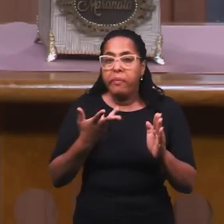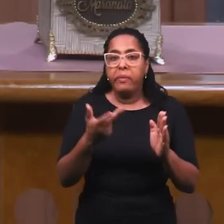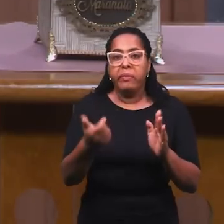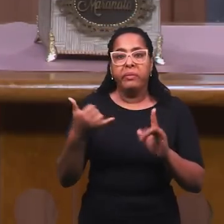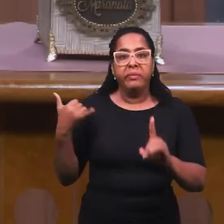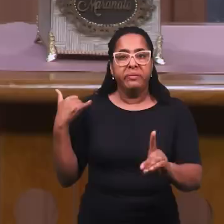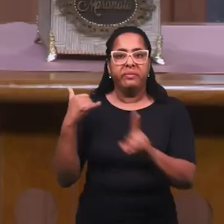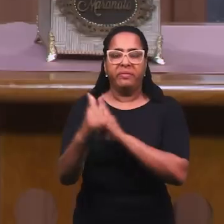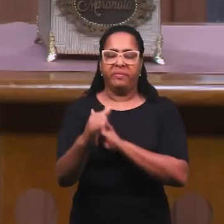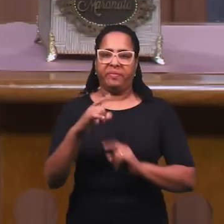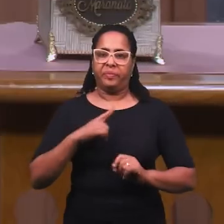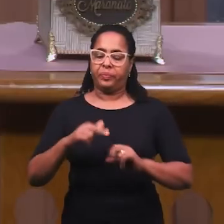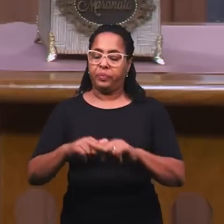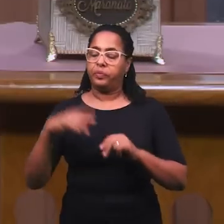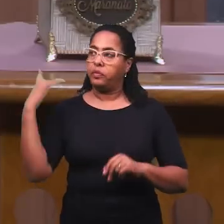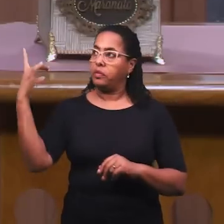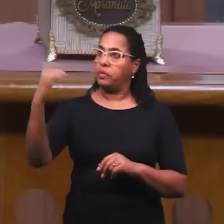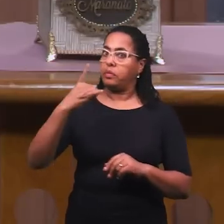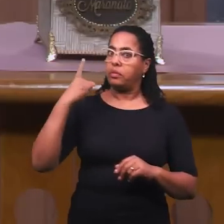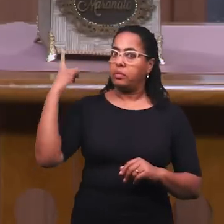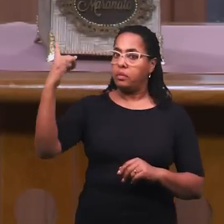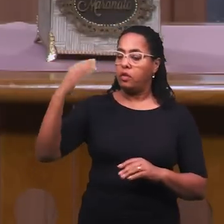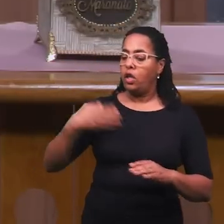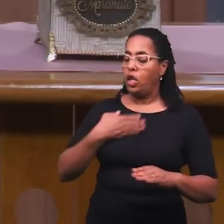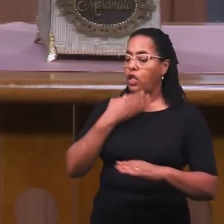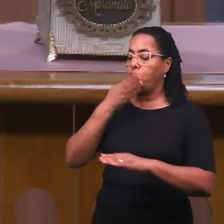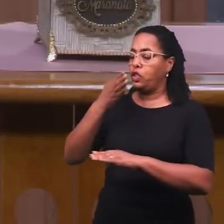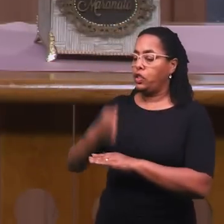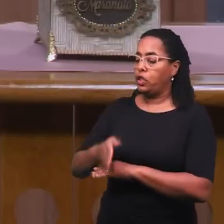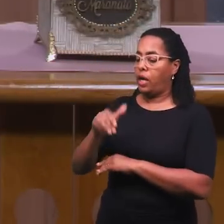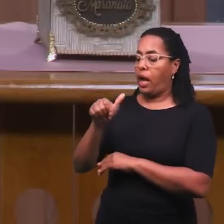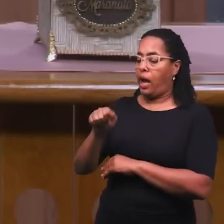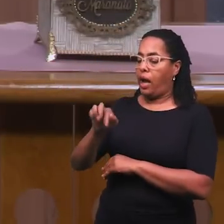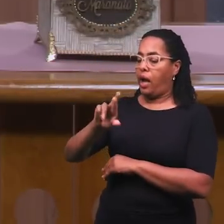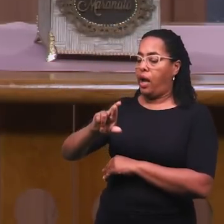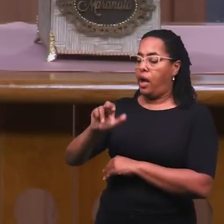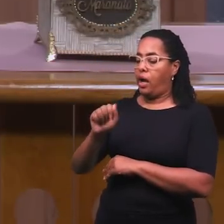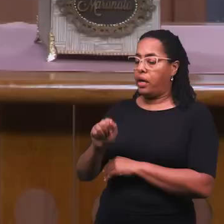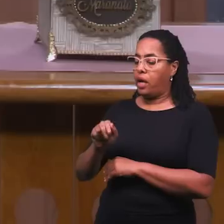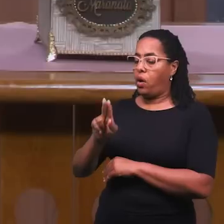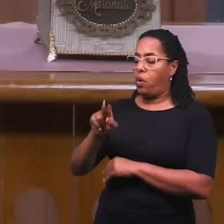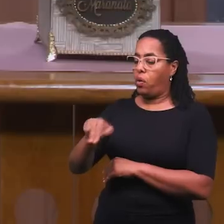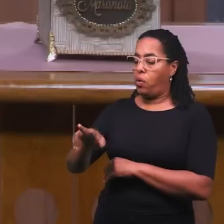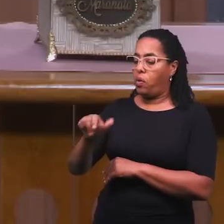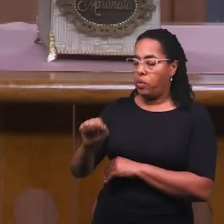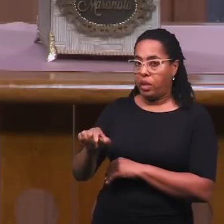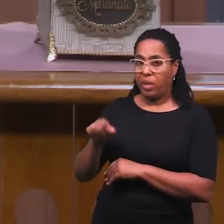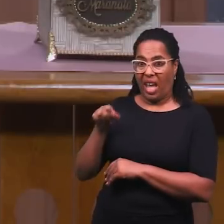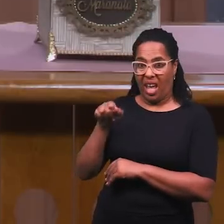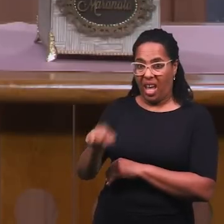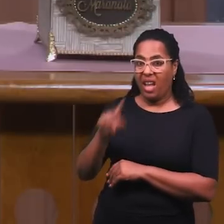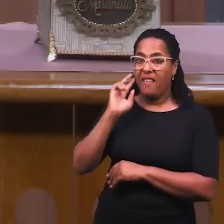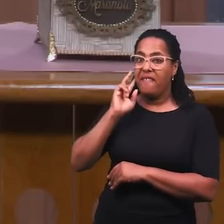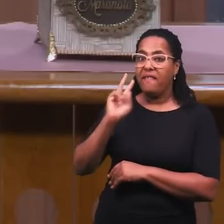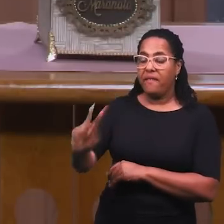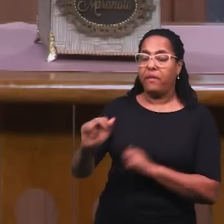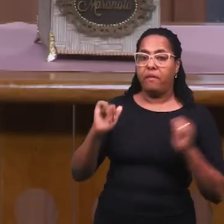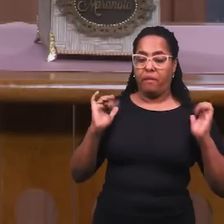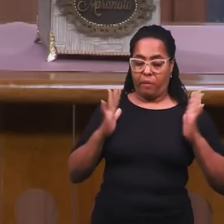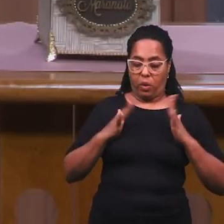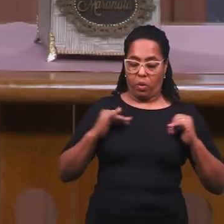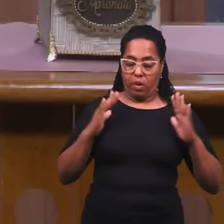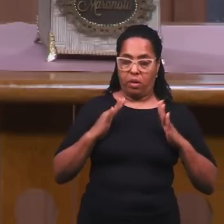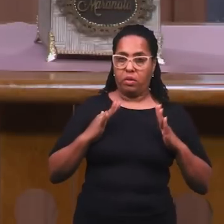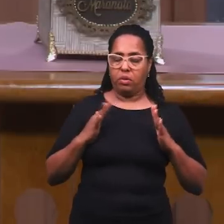e profética, porque Davi, ele quando chega a Araúna tinha visto o anjo.